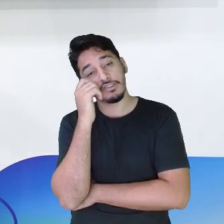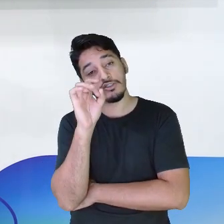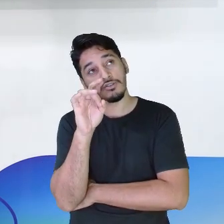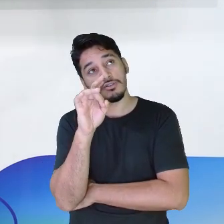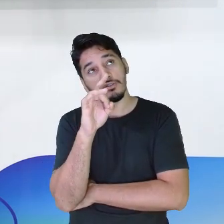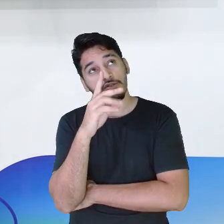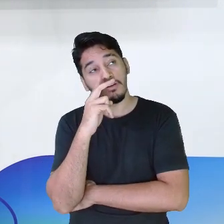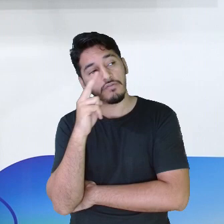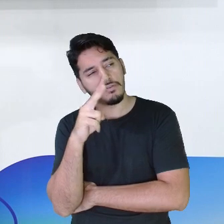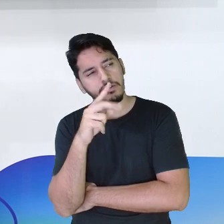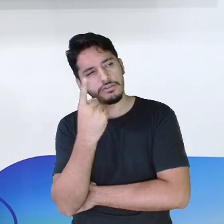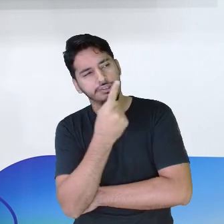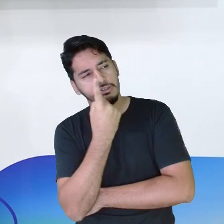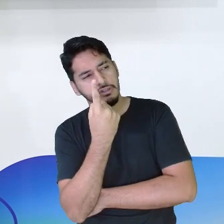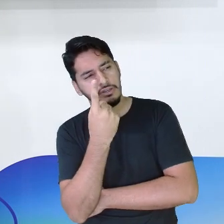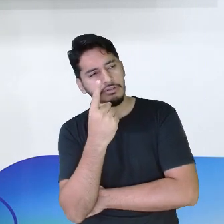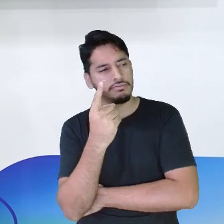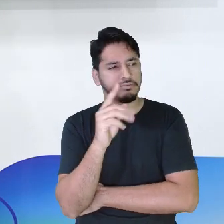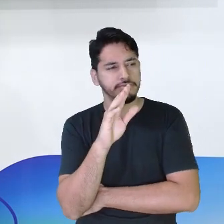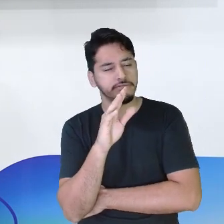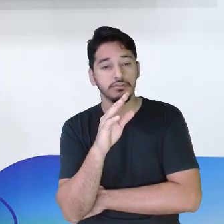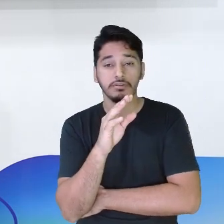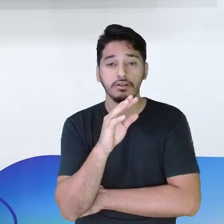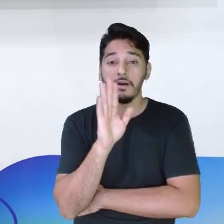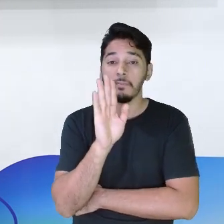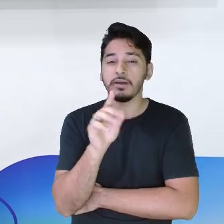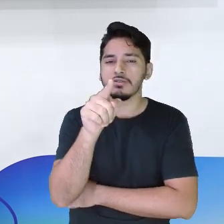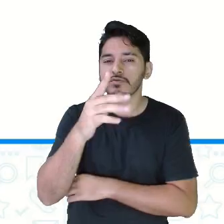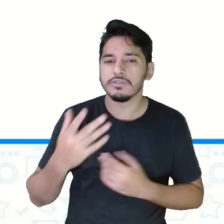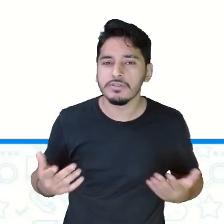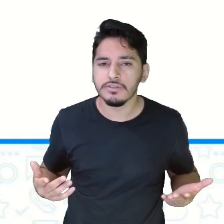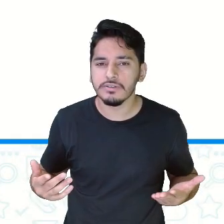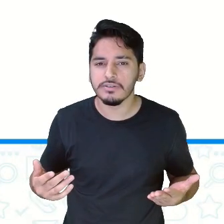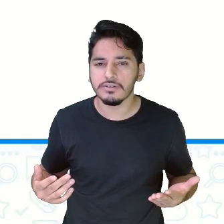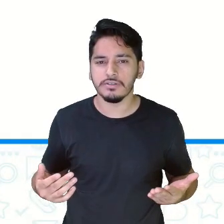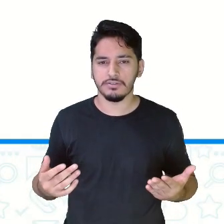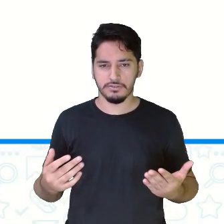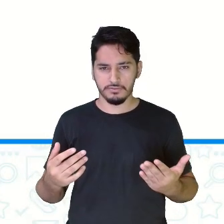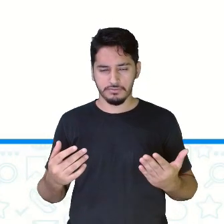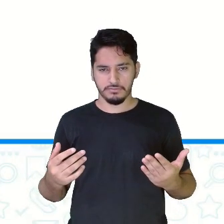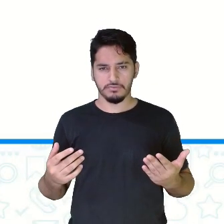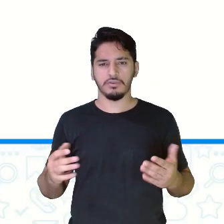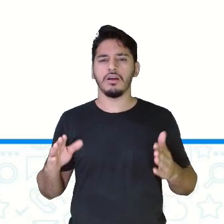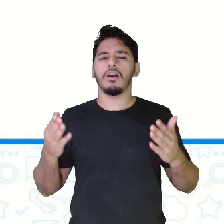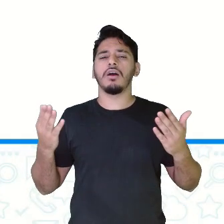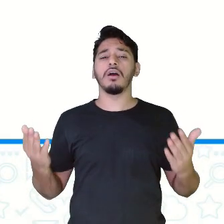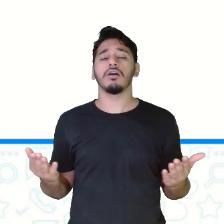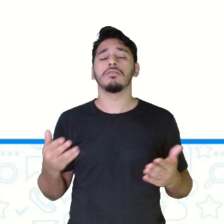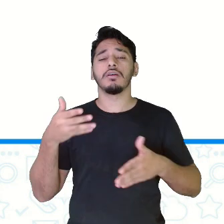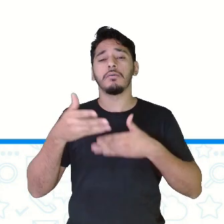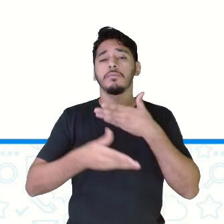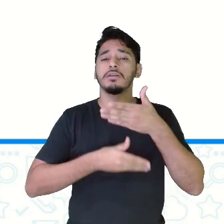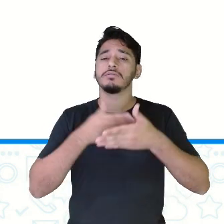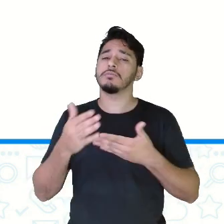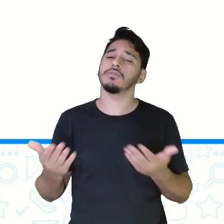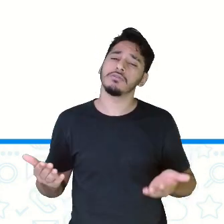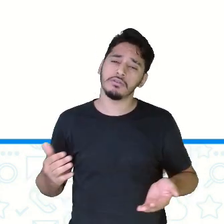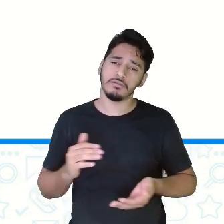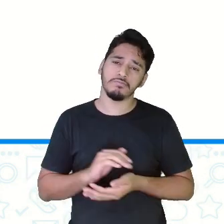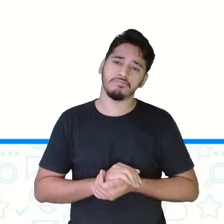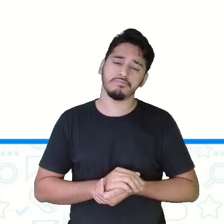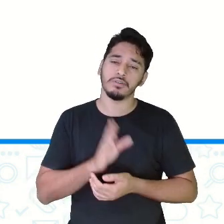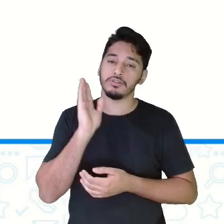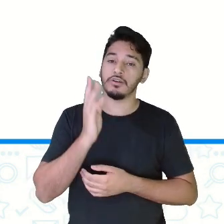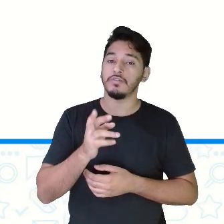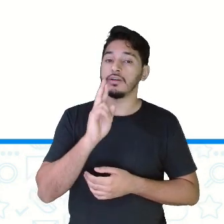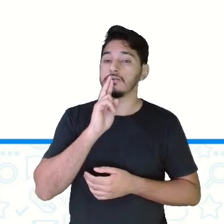girando, levantando o braço, mostrando o relógio. Mas e você? Cadê a participação? Já vai